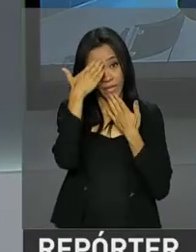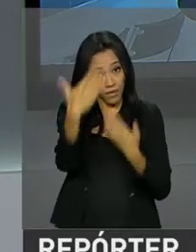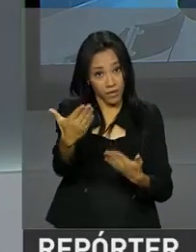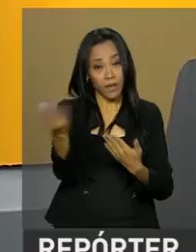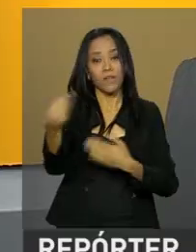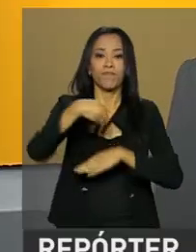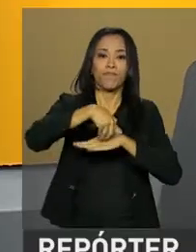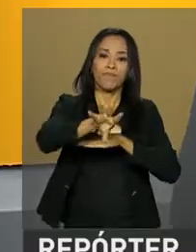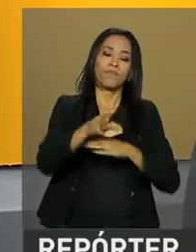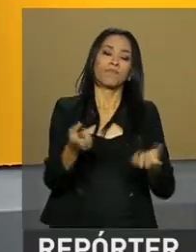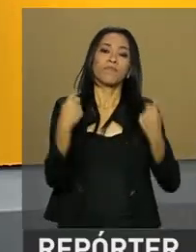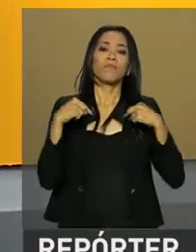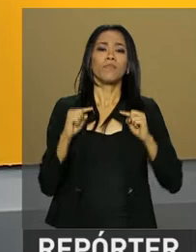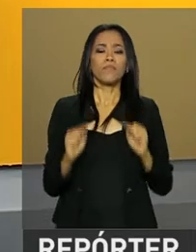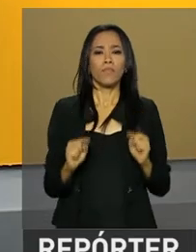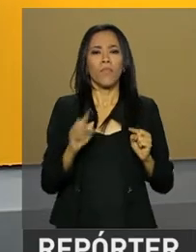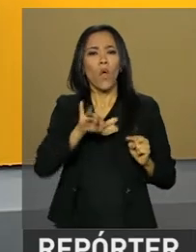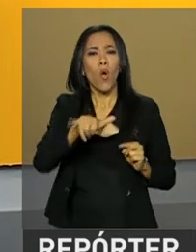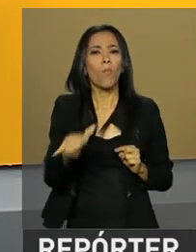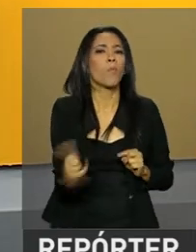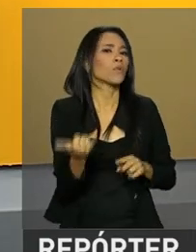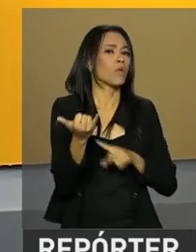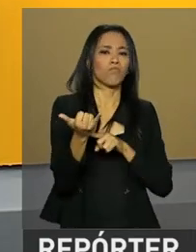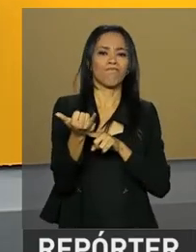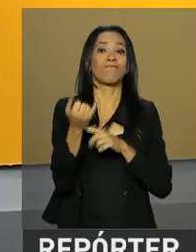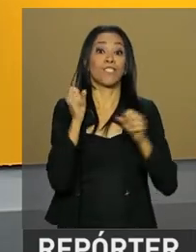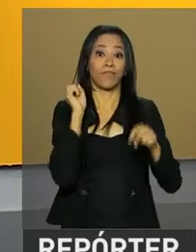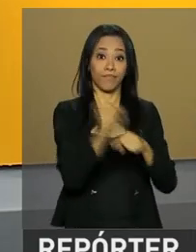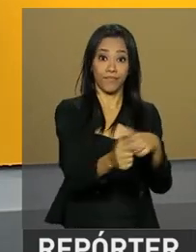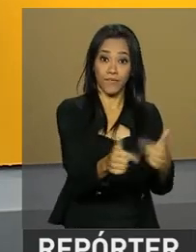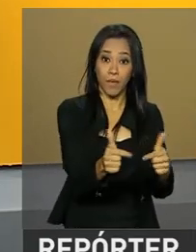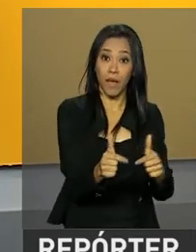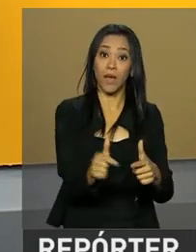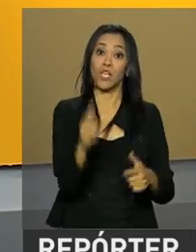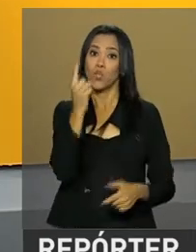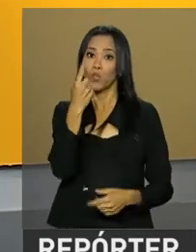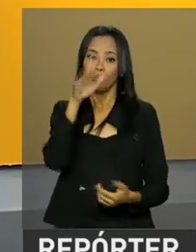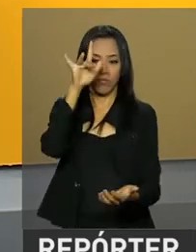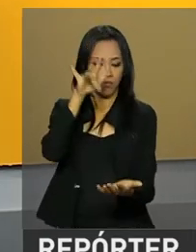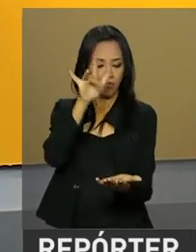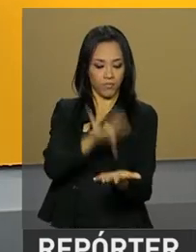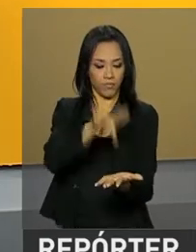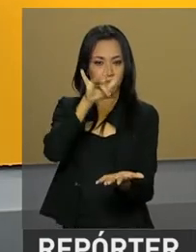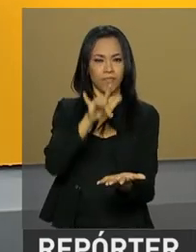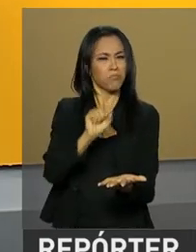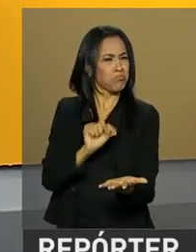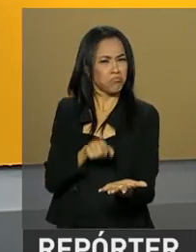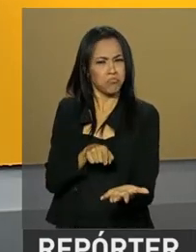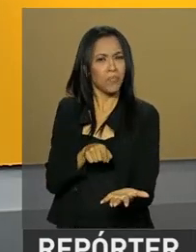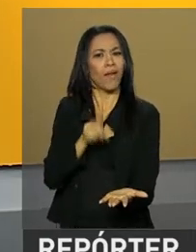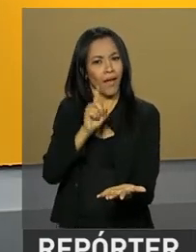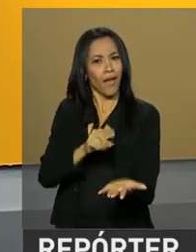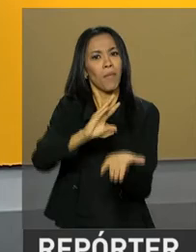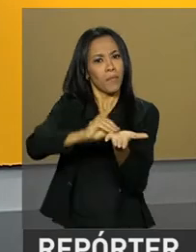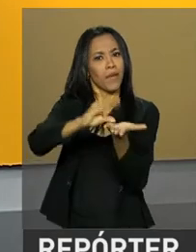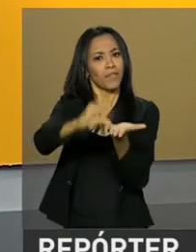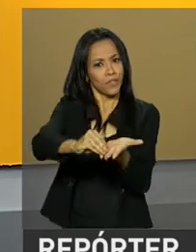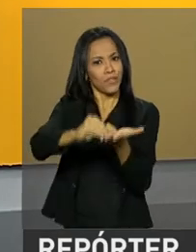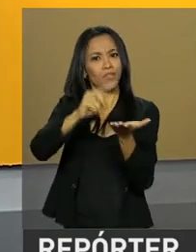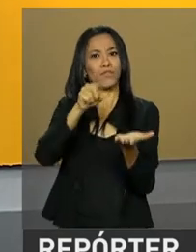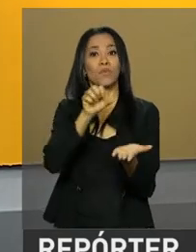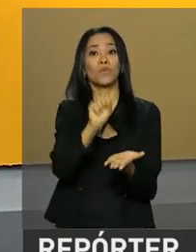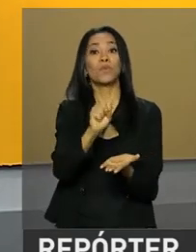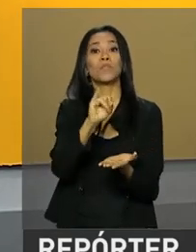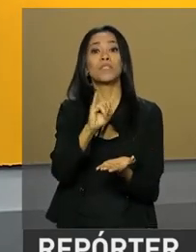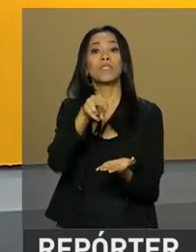informações e olha oportunidades de emprego em apenas um clique em apenas um clique com o aplicativo cine fácil do